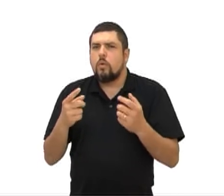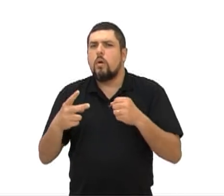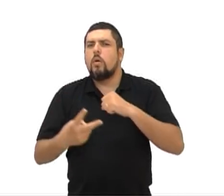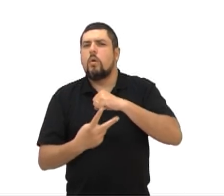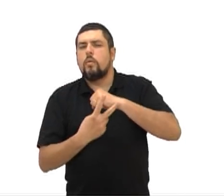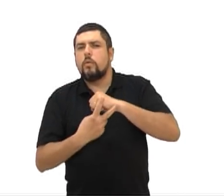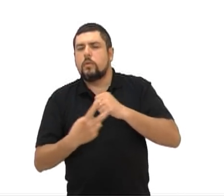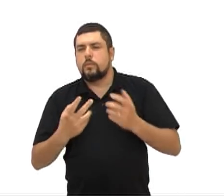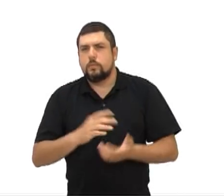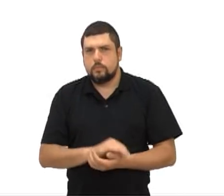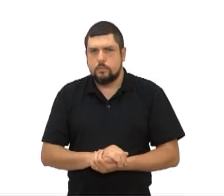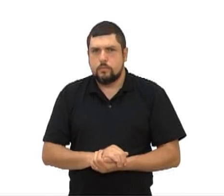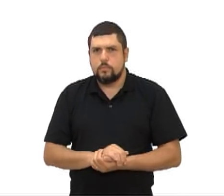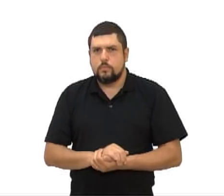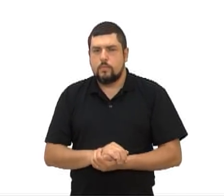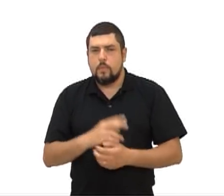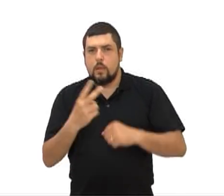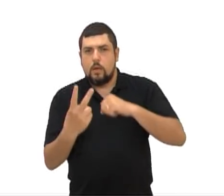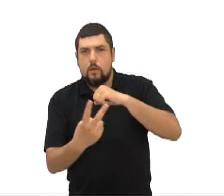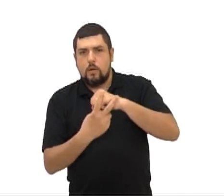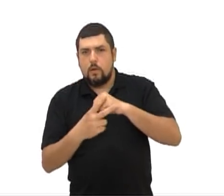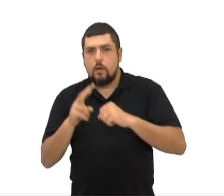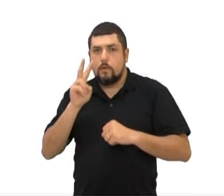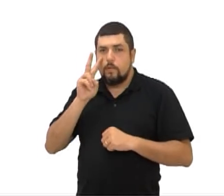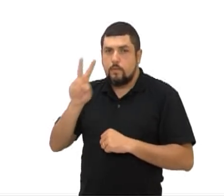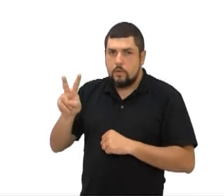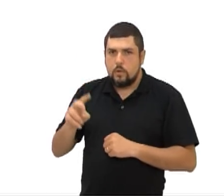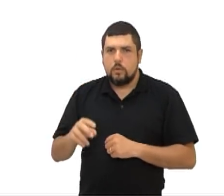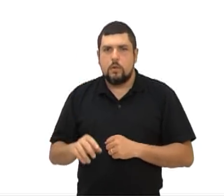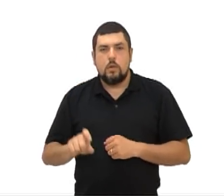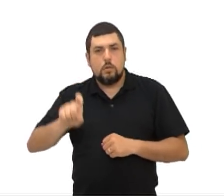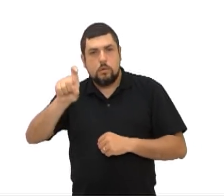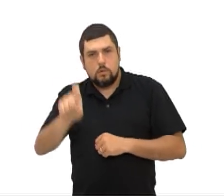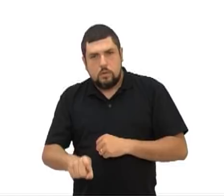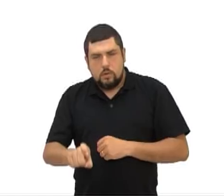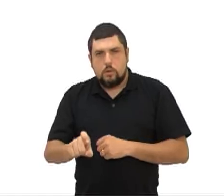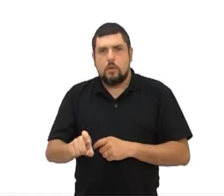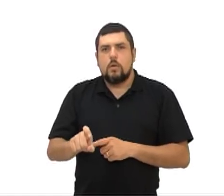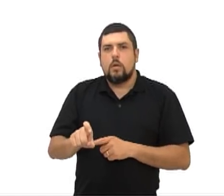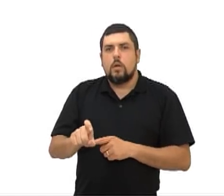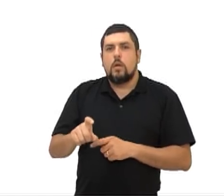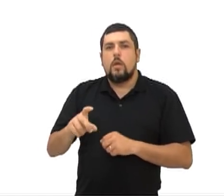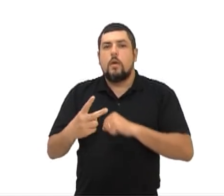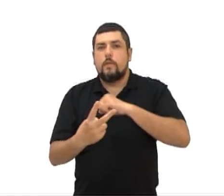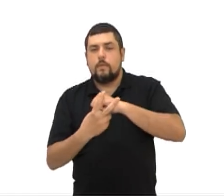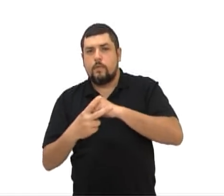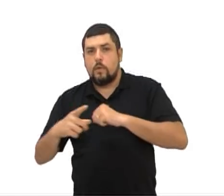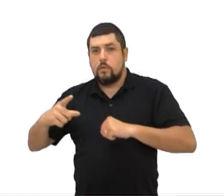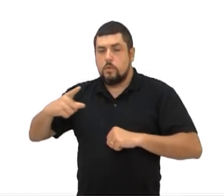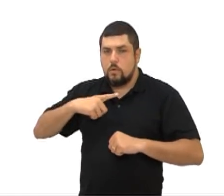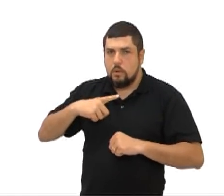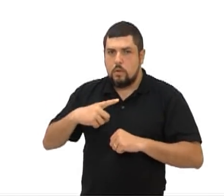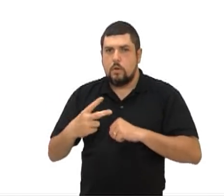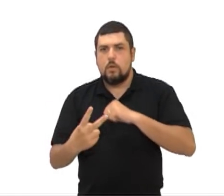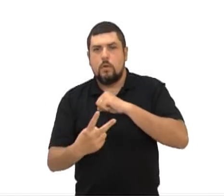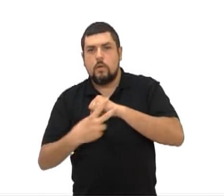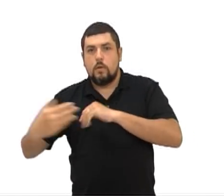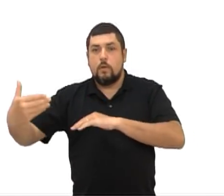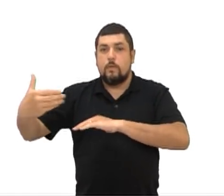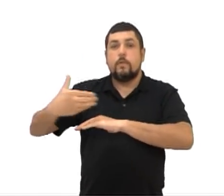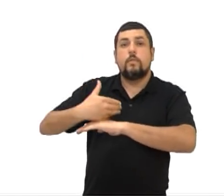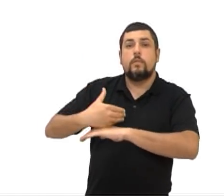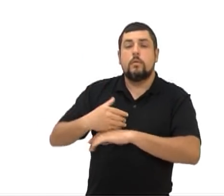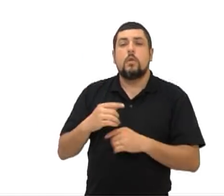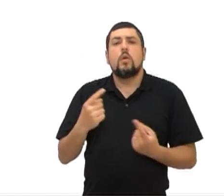fixar bem. Eu tenho o verbo ver, o verbo ser, o verbo ter ou o verbo vir. Qual